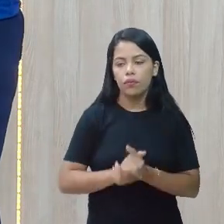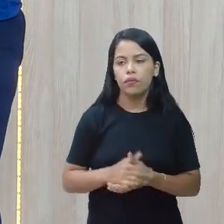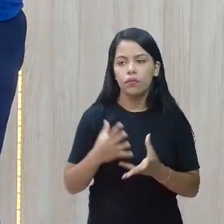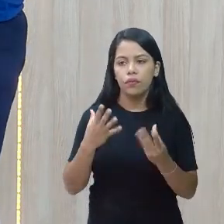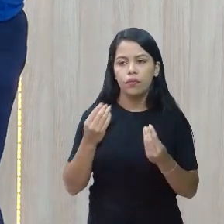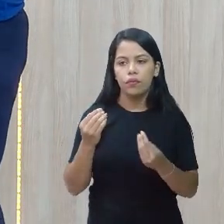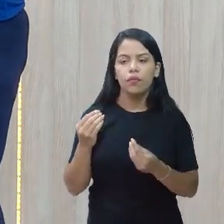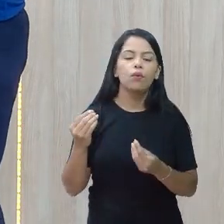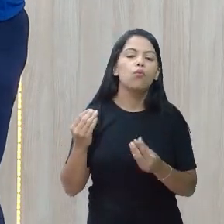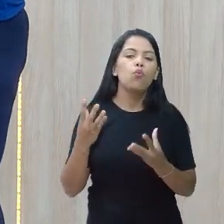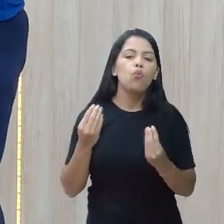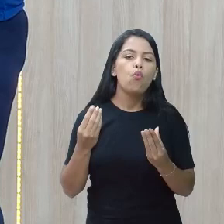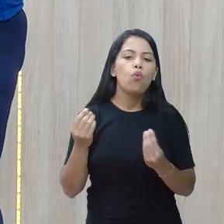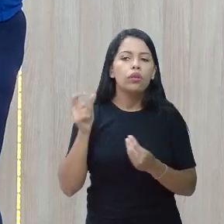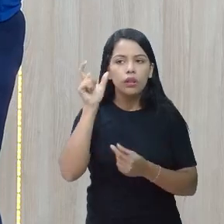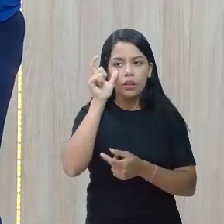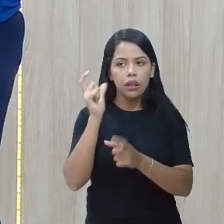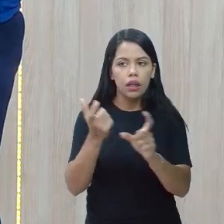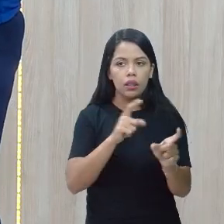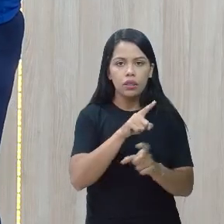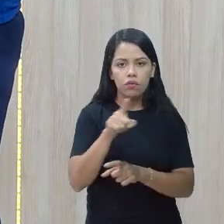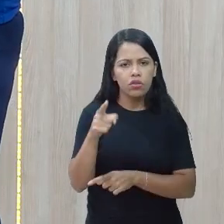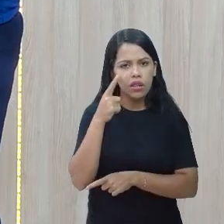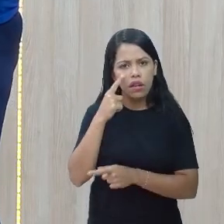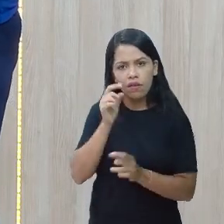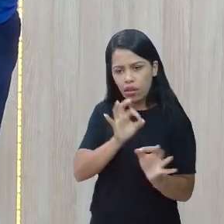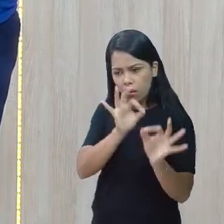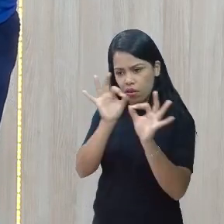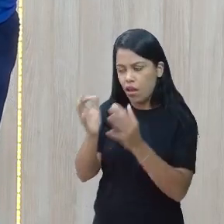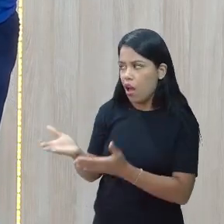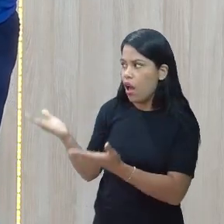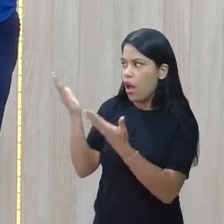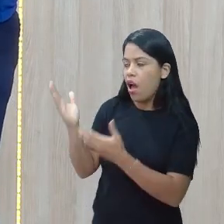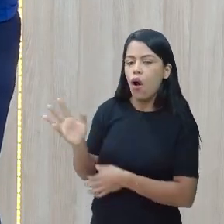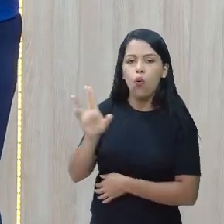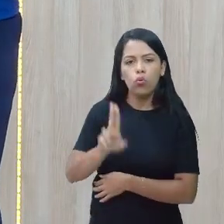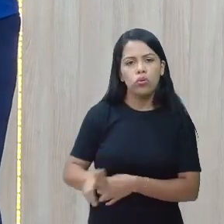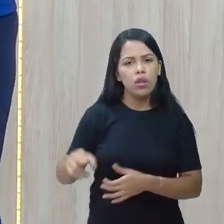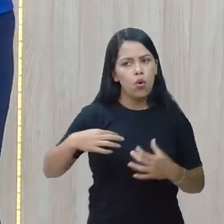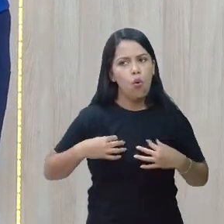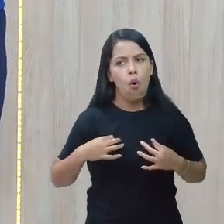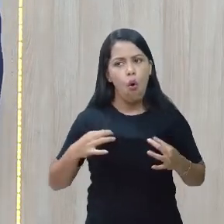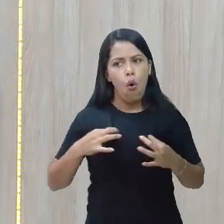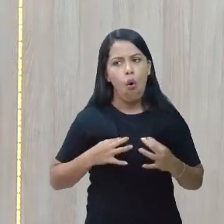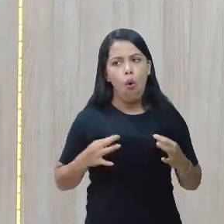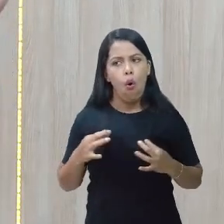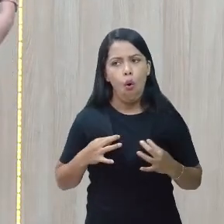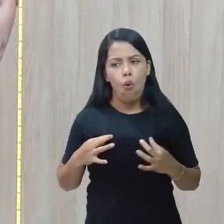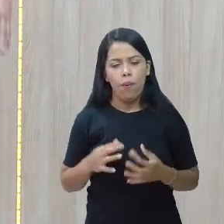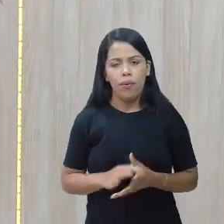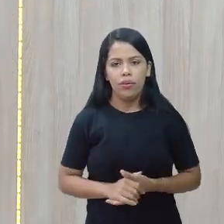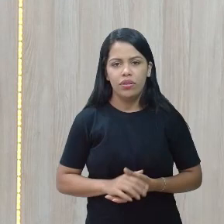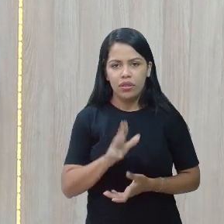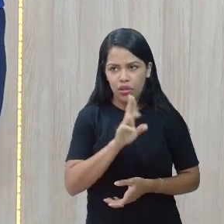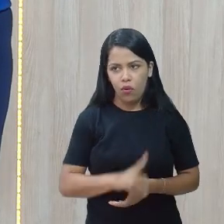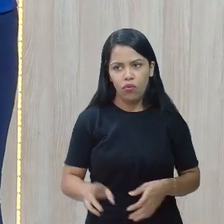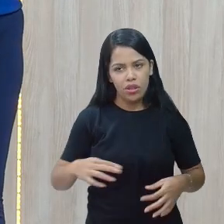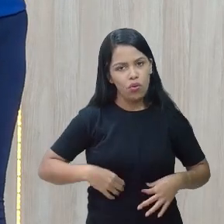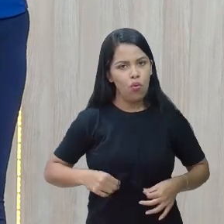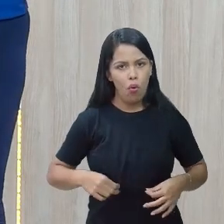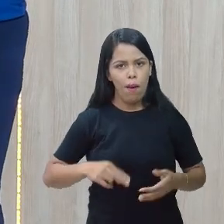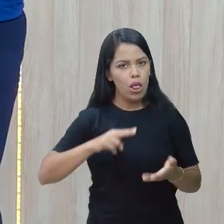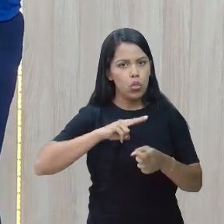bem interessante. E aí vocês estão vendo que eles estão utilizando roupas, né? Eles não estão